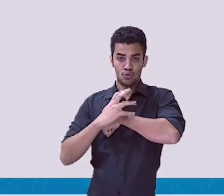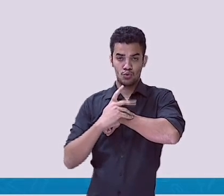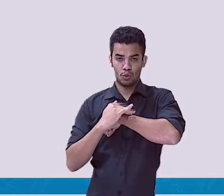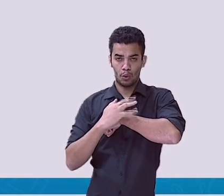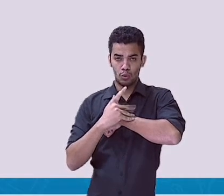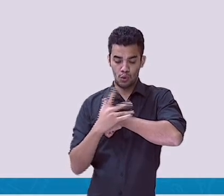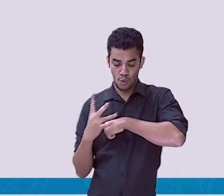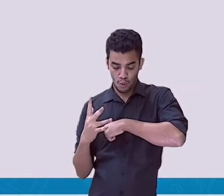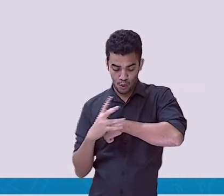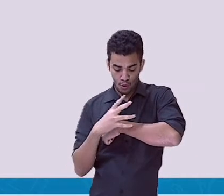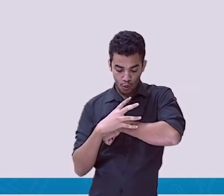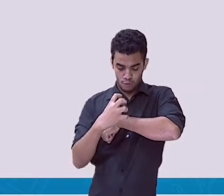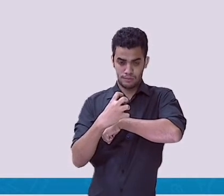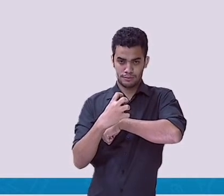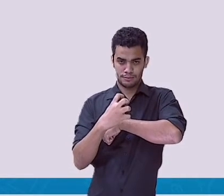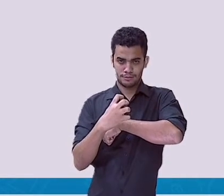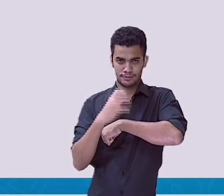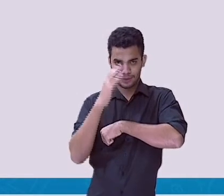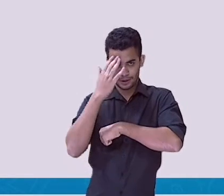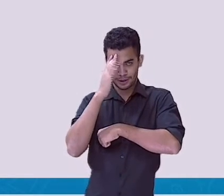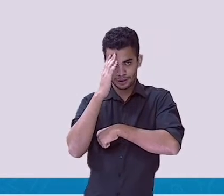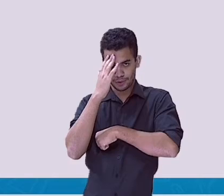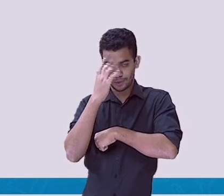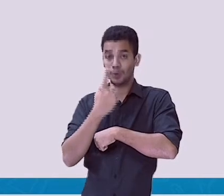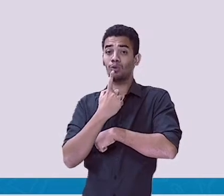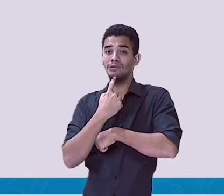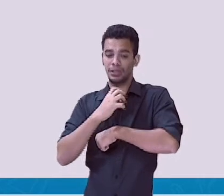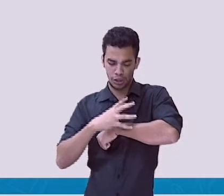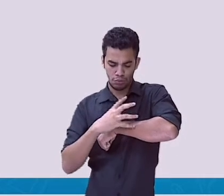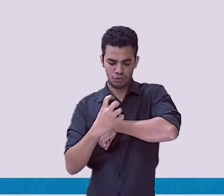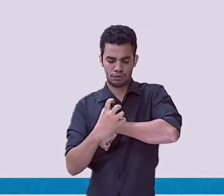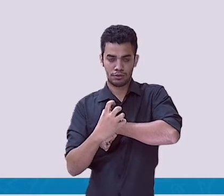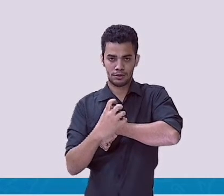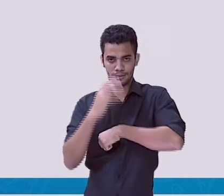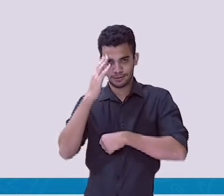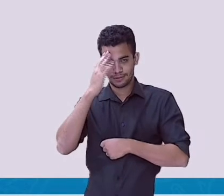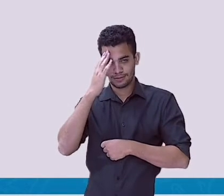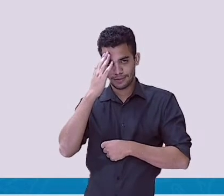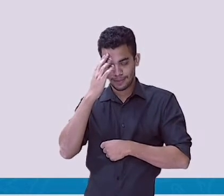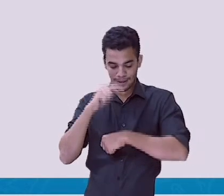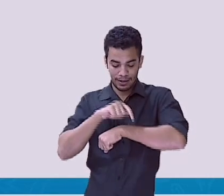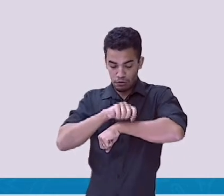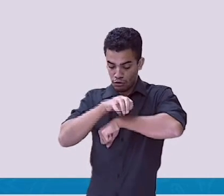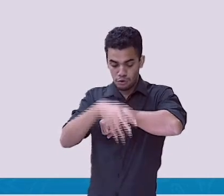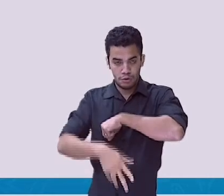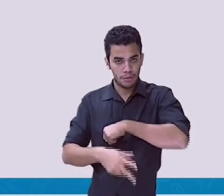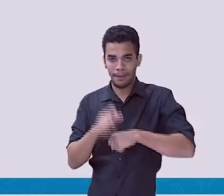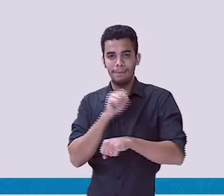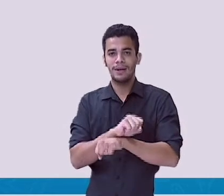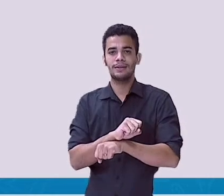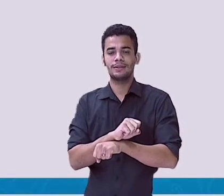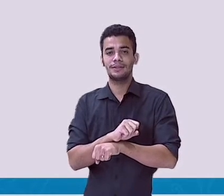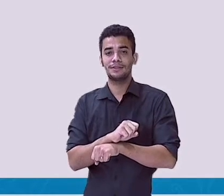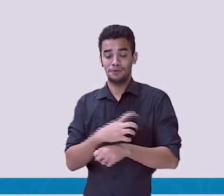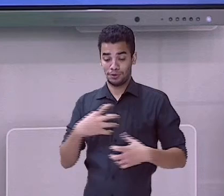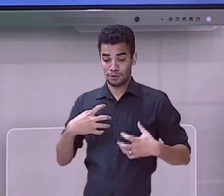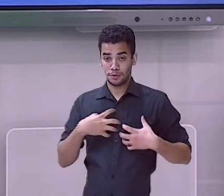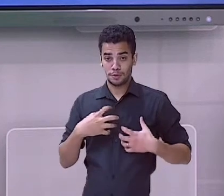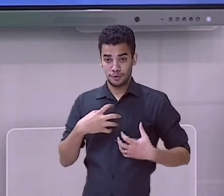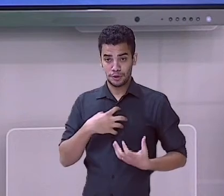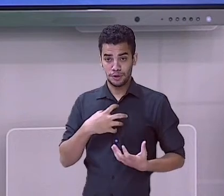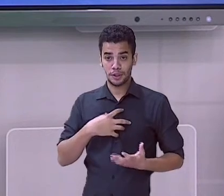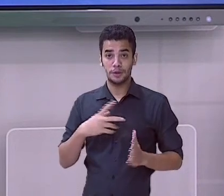ao redor daquela ferida, daquele corte. Perceberam que a gente tem estruturas e que essas estruturas